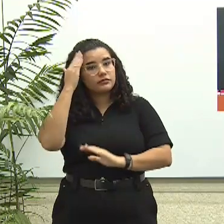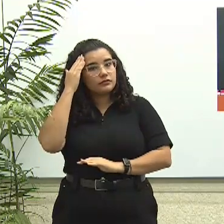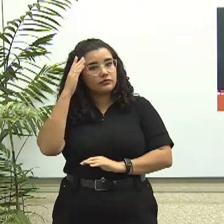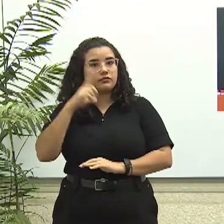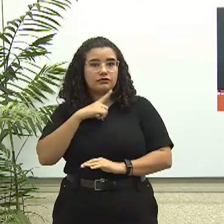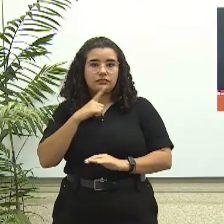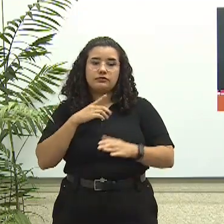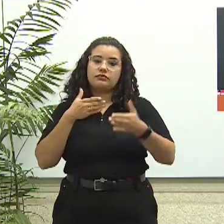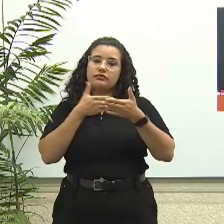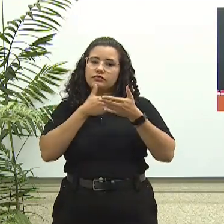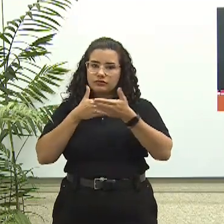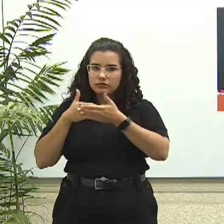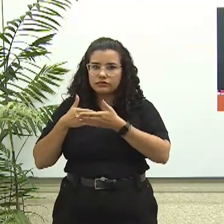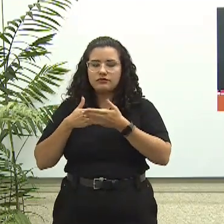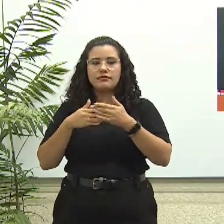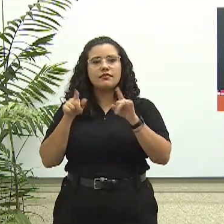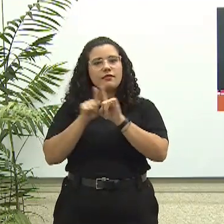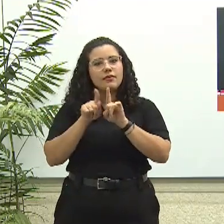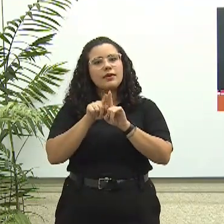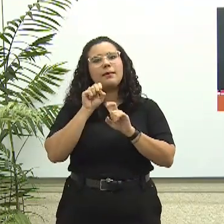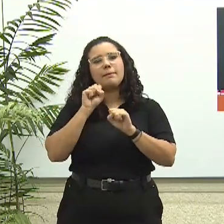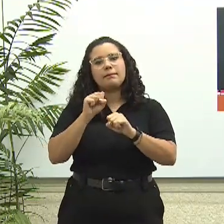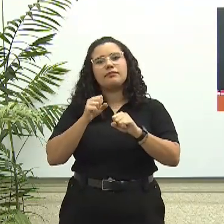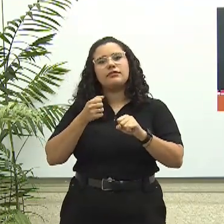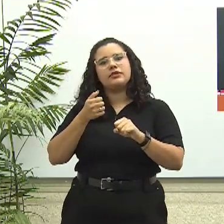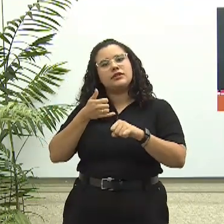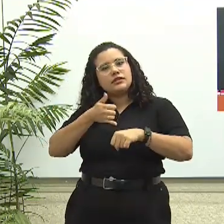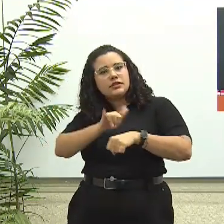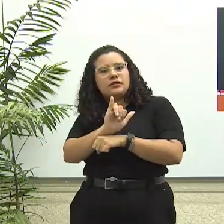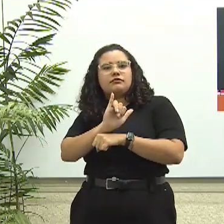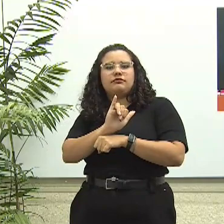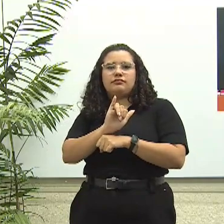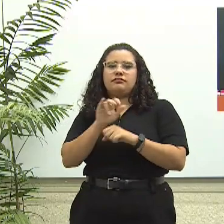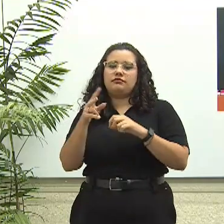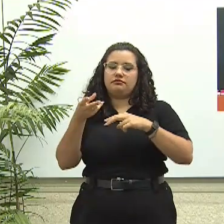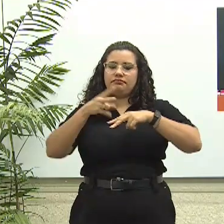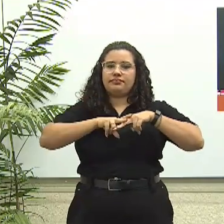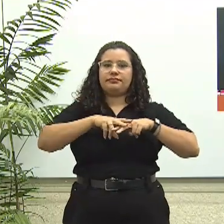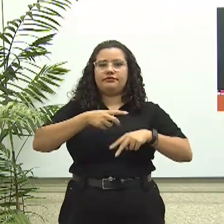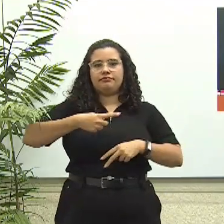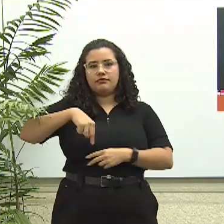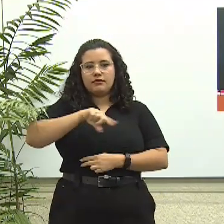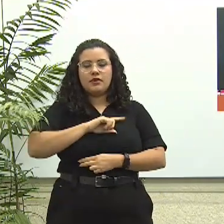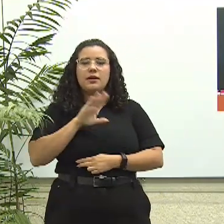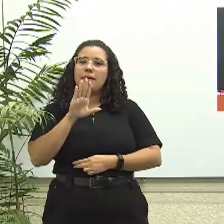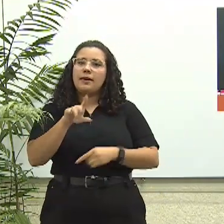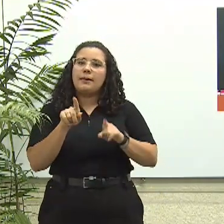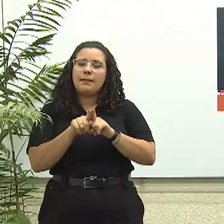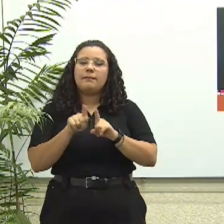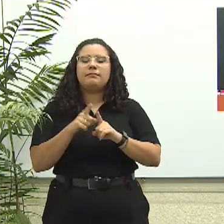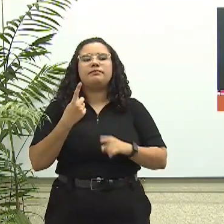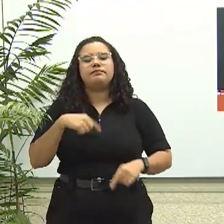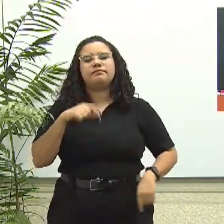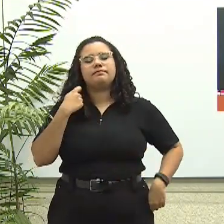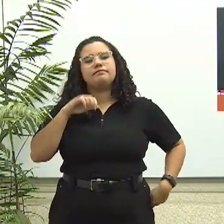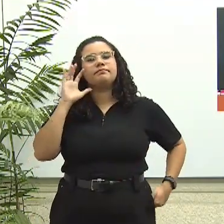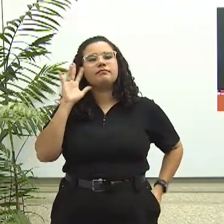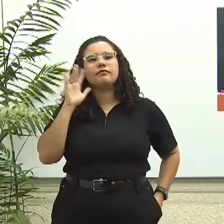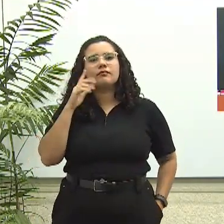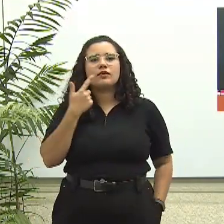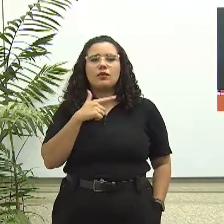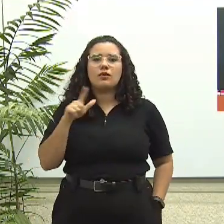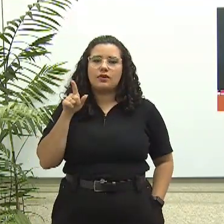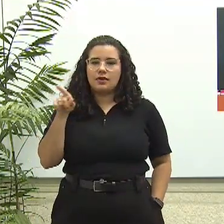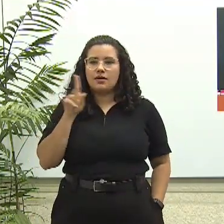limitada que ela também pode ser uma armadilha jurídica que ISS que nos nos aprisiona mas isso implica também pensar outras questões e uma delas a